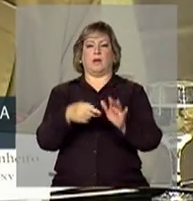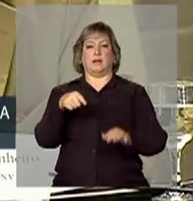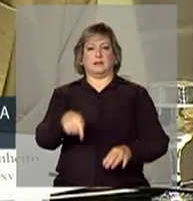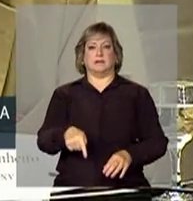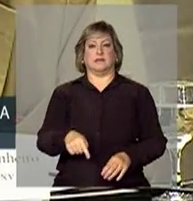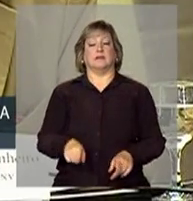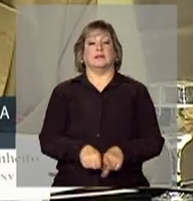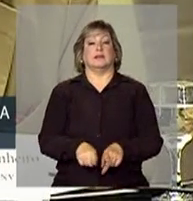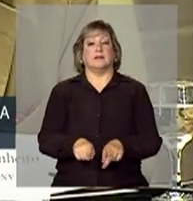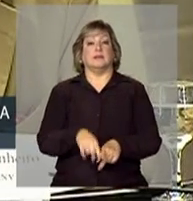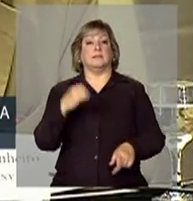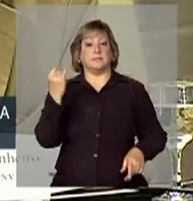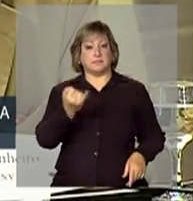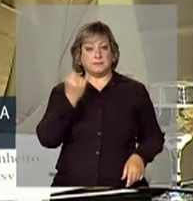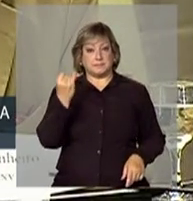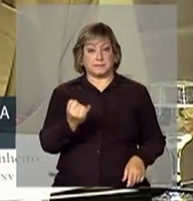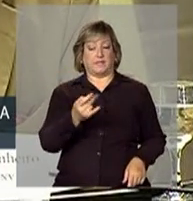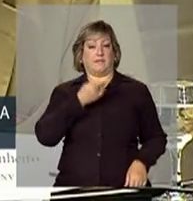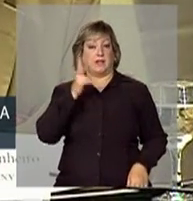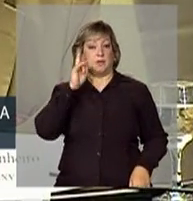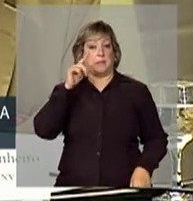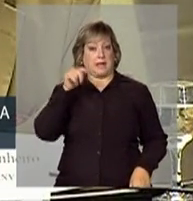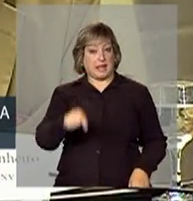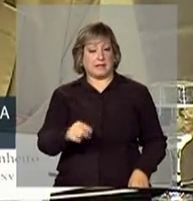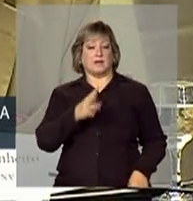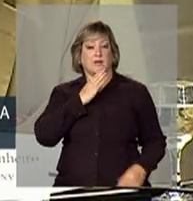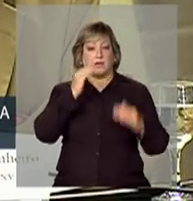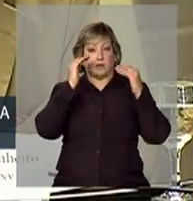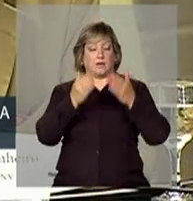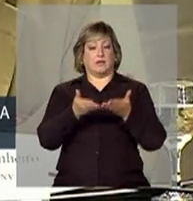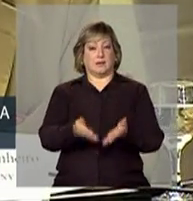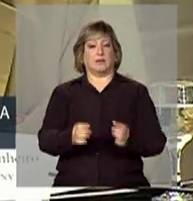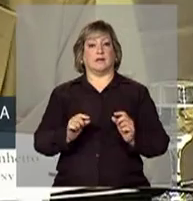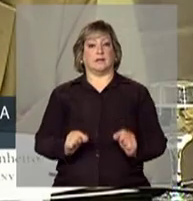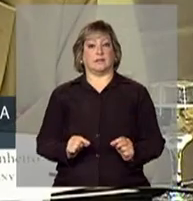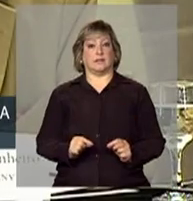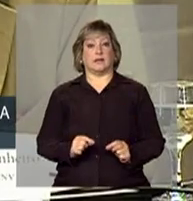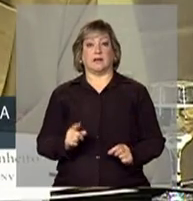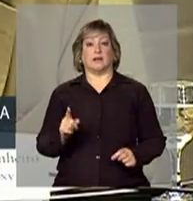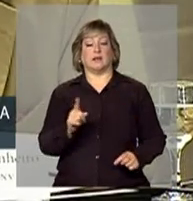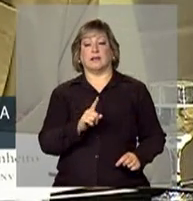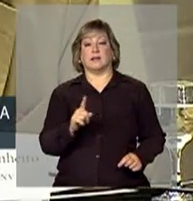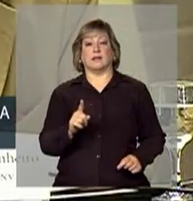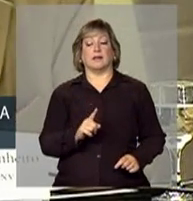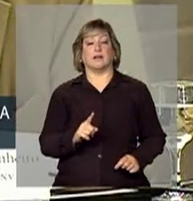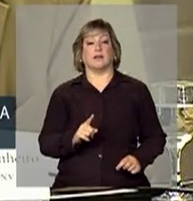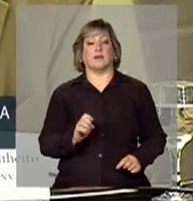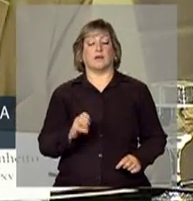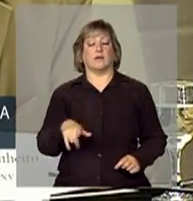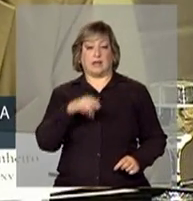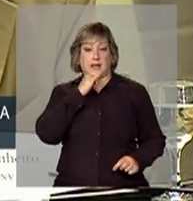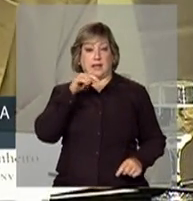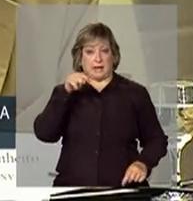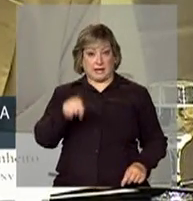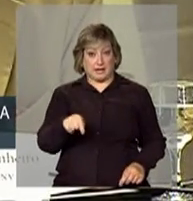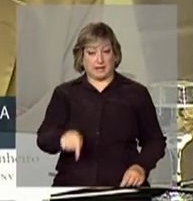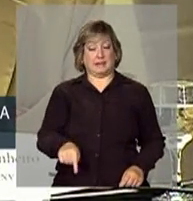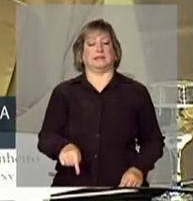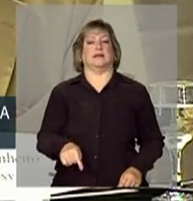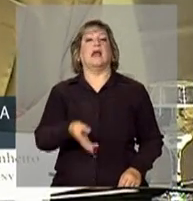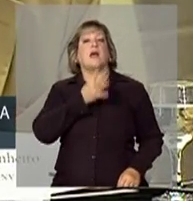Vale ressaltar que esse reconhecimento não é inédito. o reconhecimento é